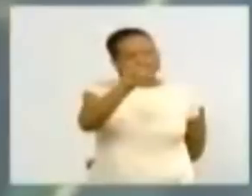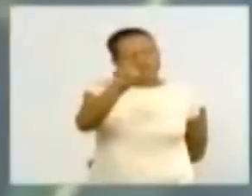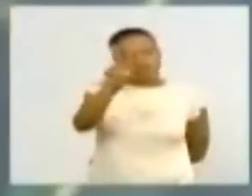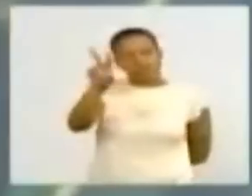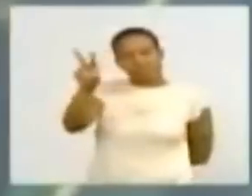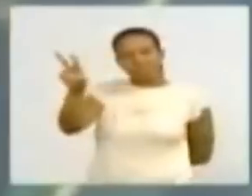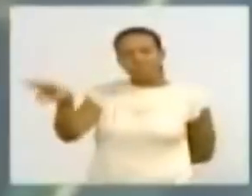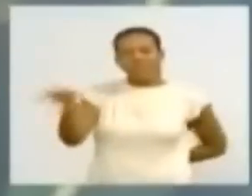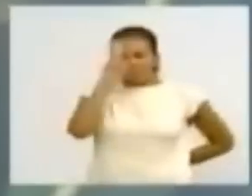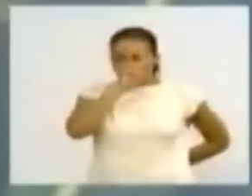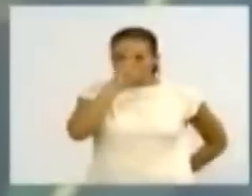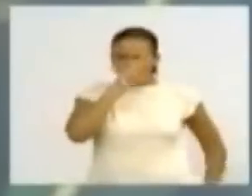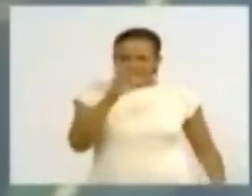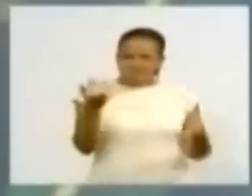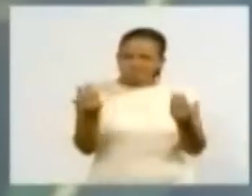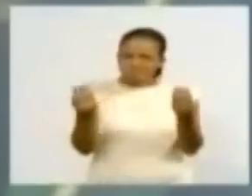quanta história, meu Deus,